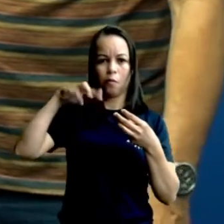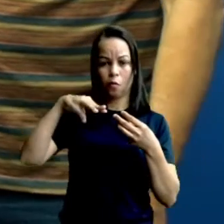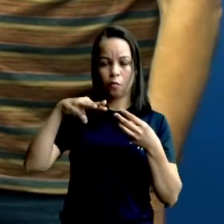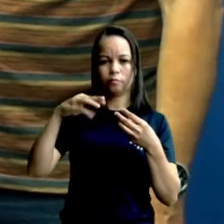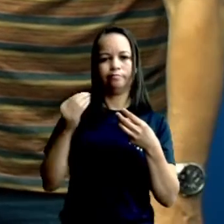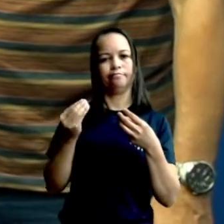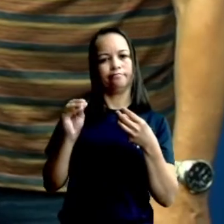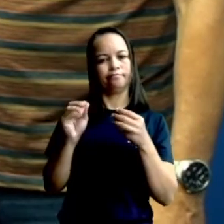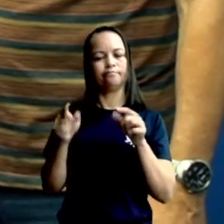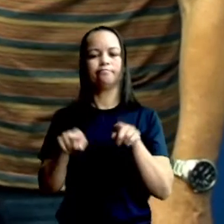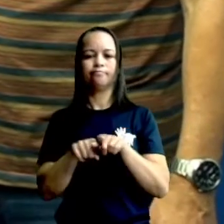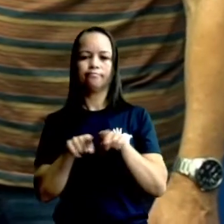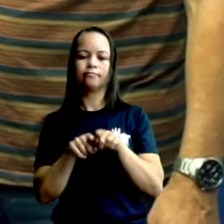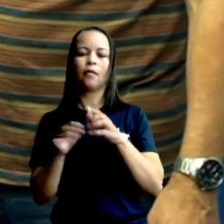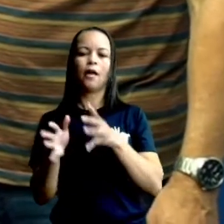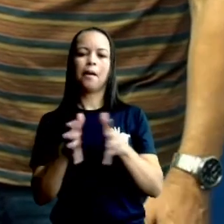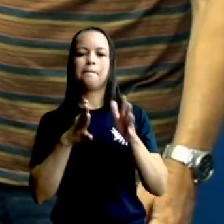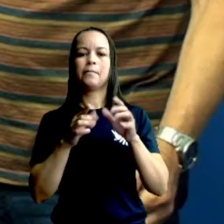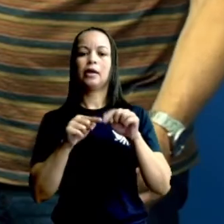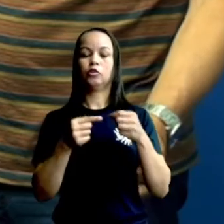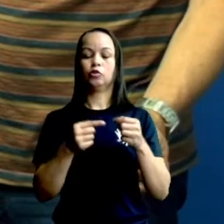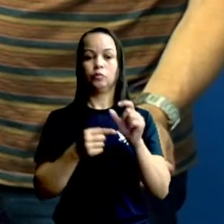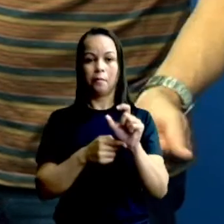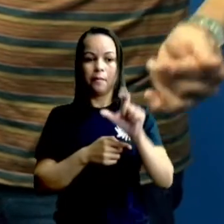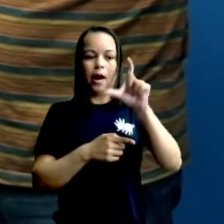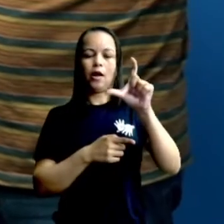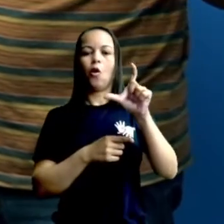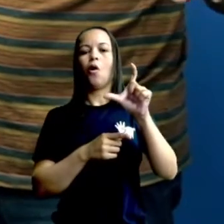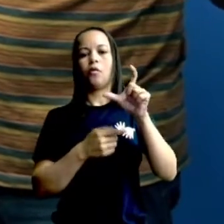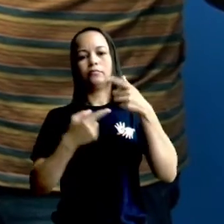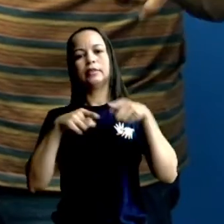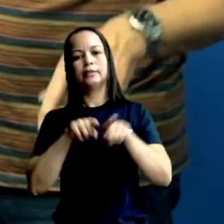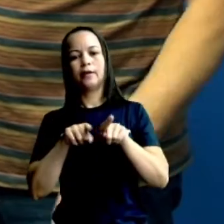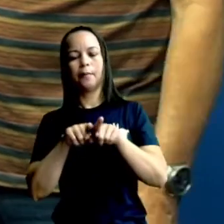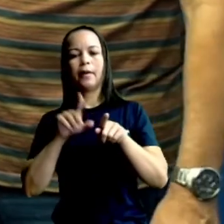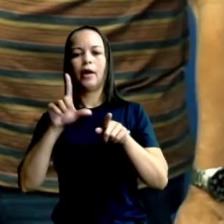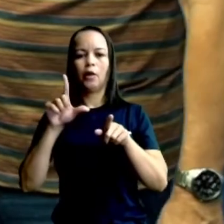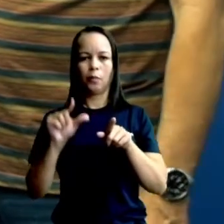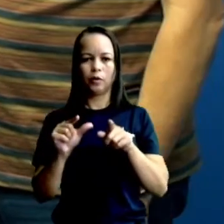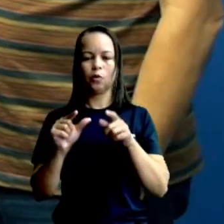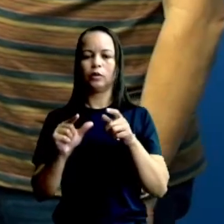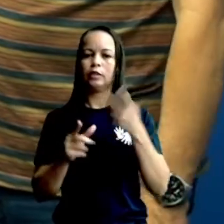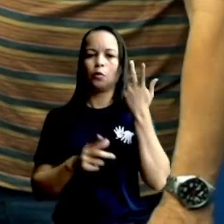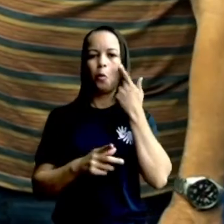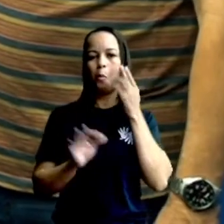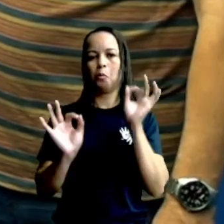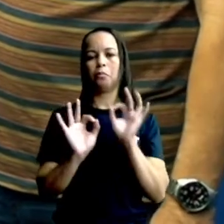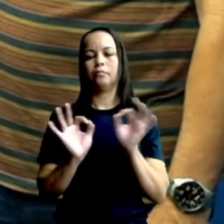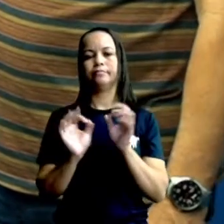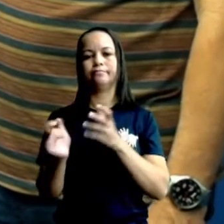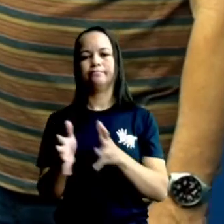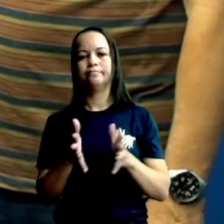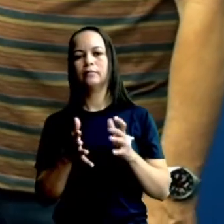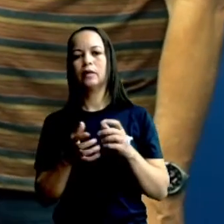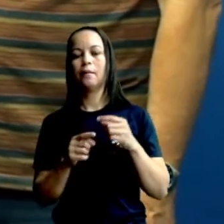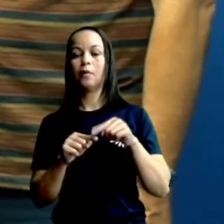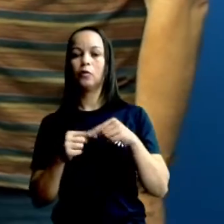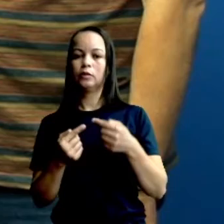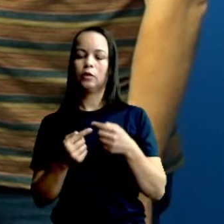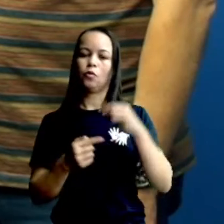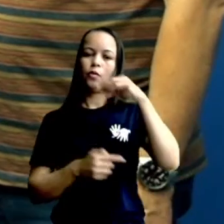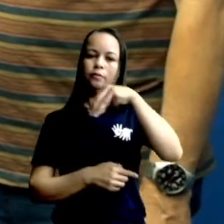entra todos os comuns de maior expoente e também aqueles que não são comuns. Portanto, ó,